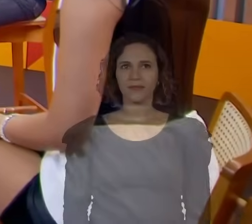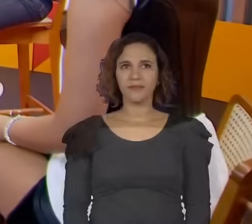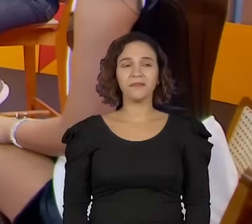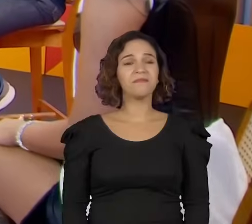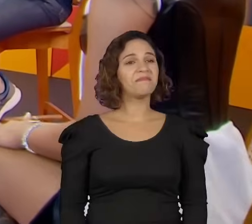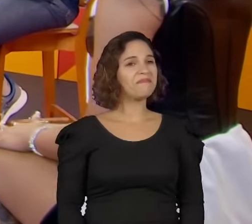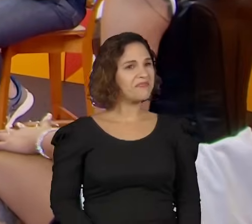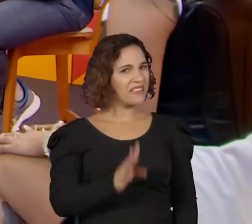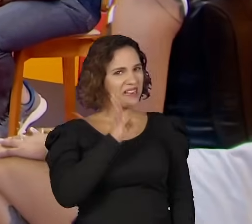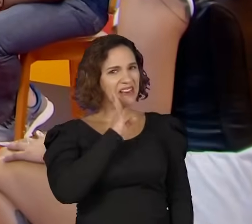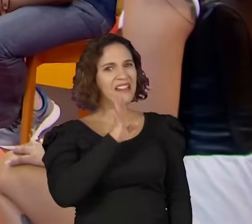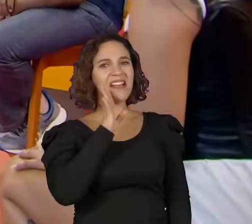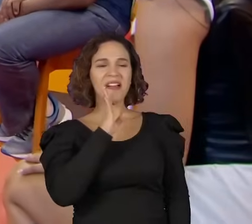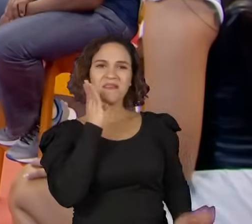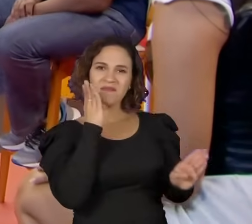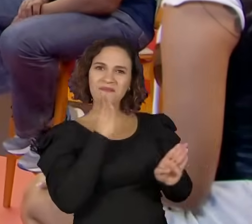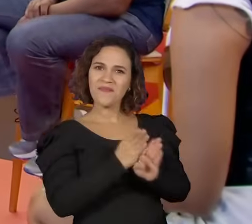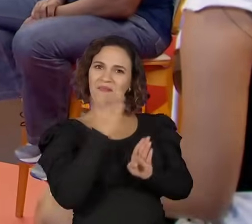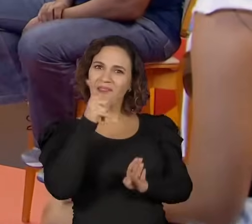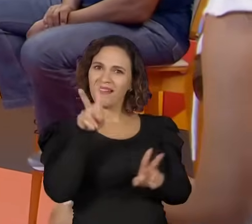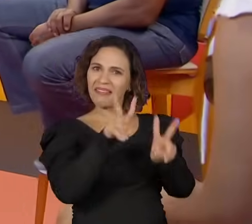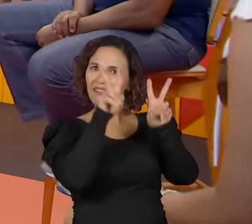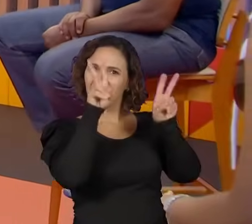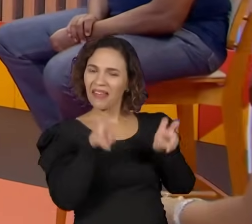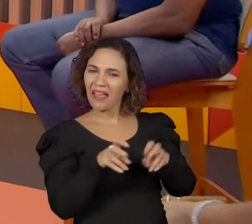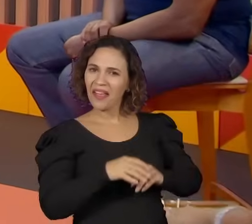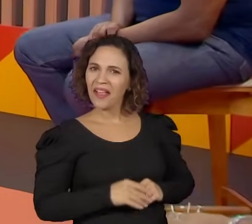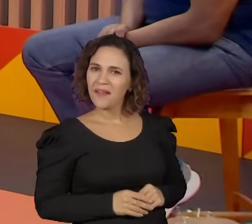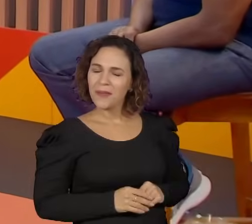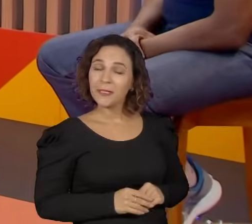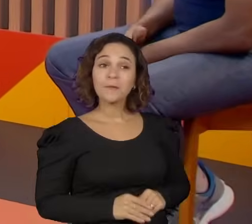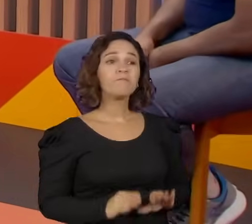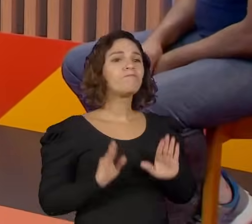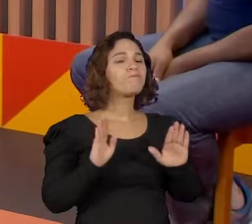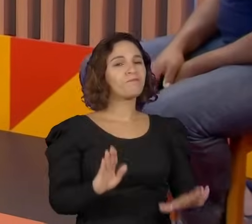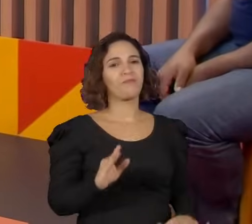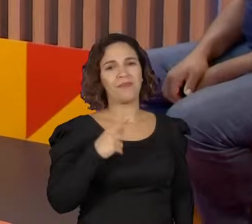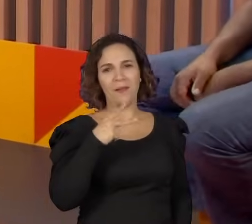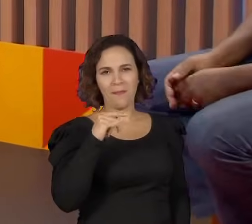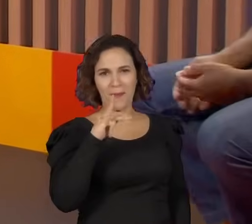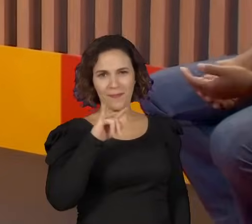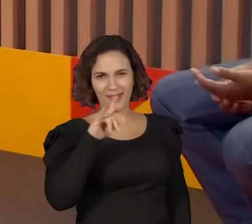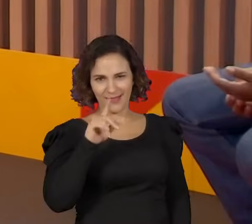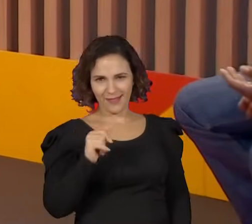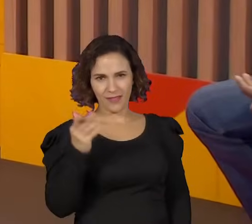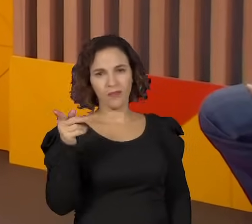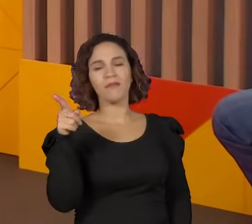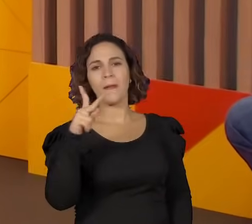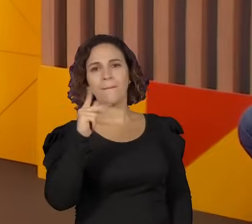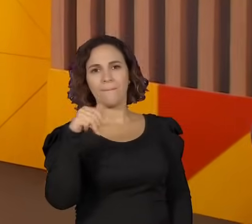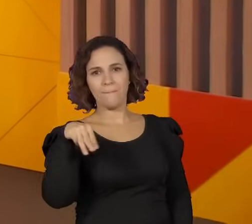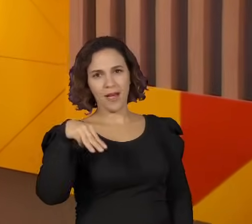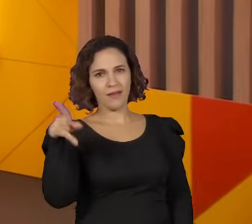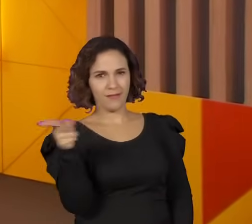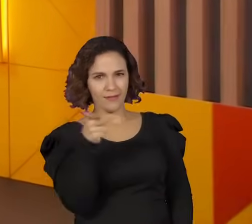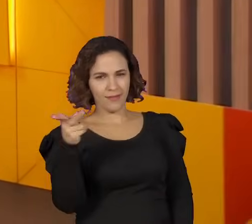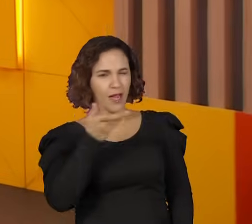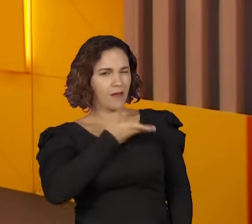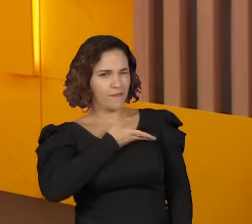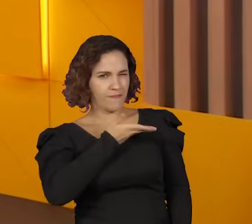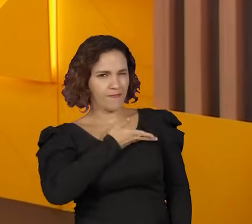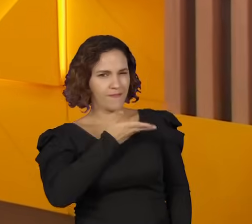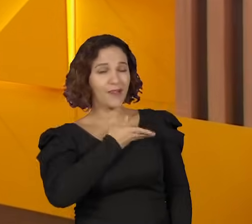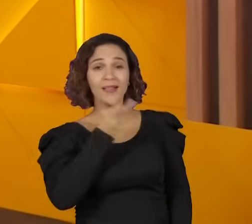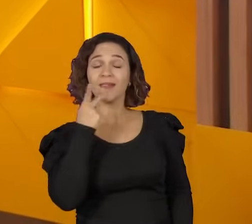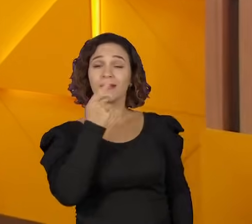Que bacana descobrir mais sobre bruxaria. Papisa, a Pan, que inclusive vocês são amigas, ela fala uma coisa bem bacana